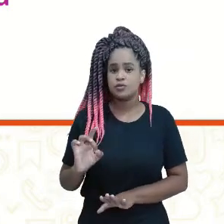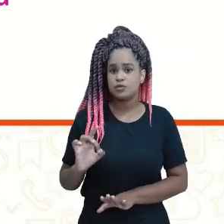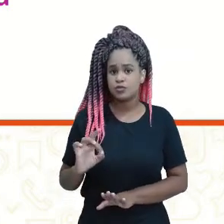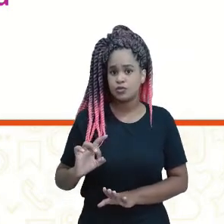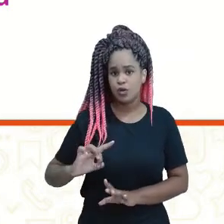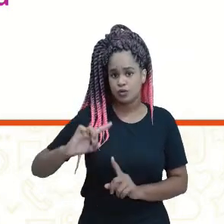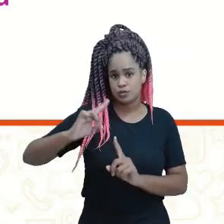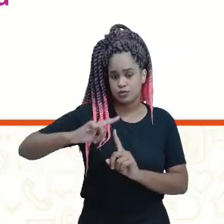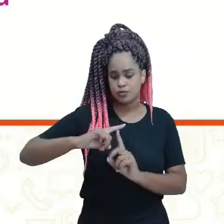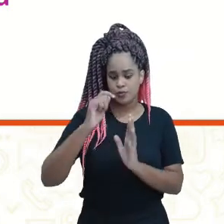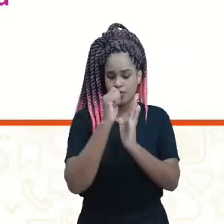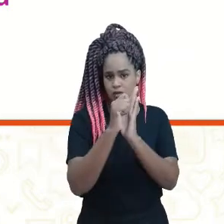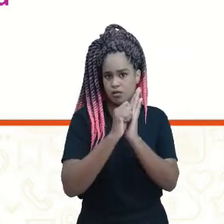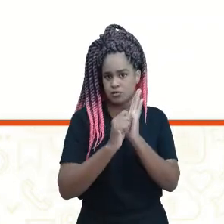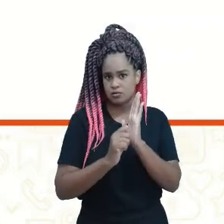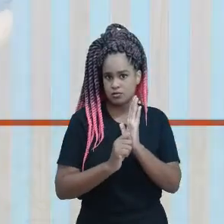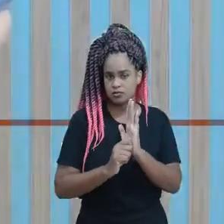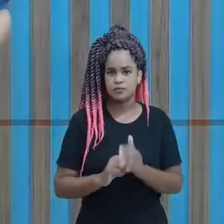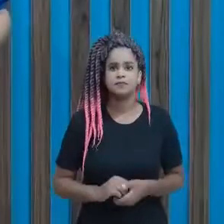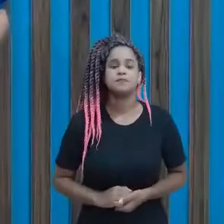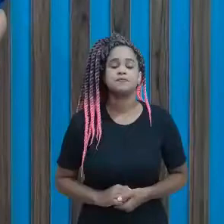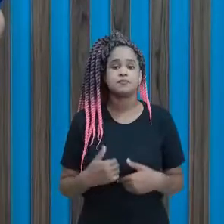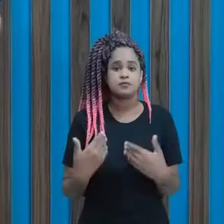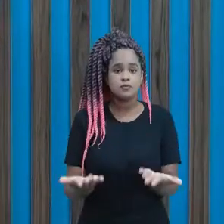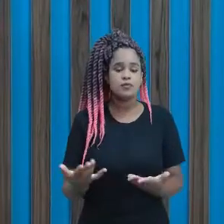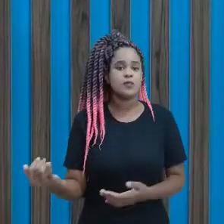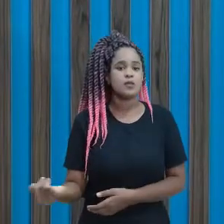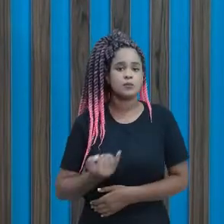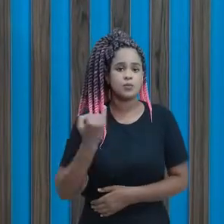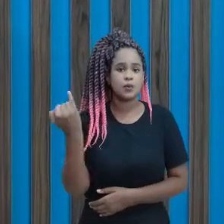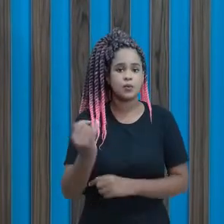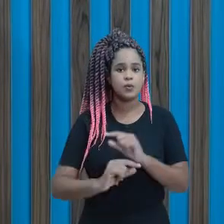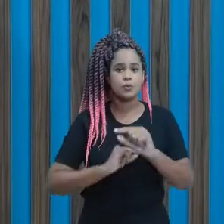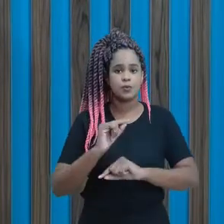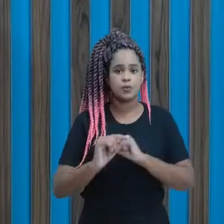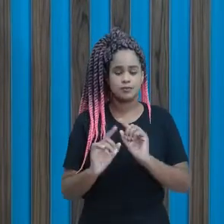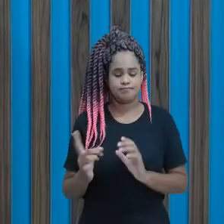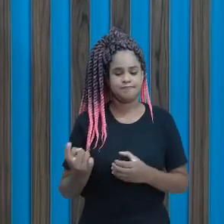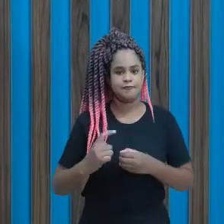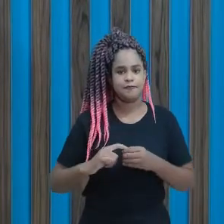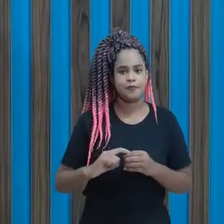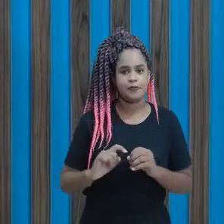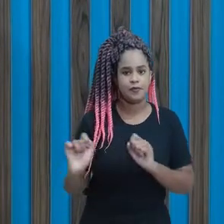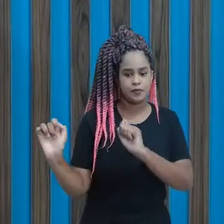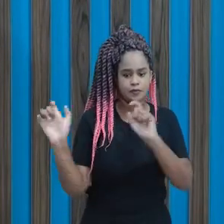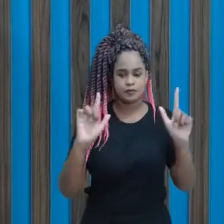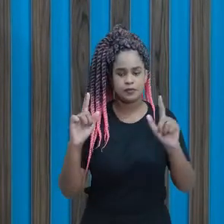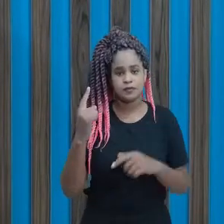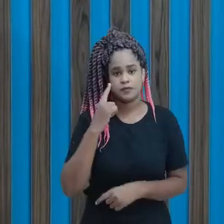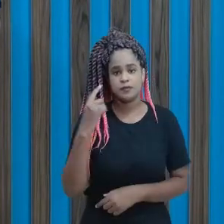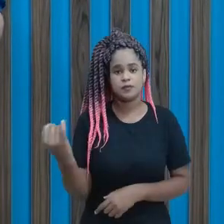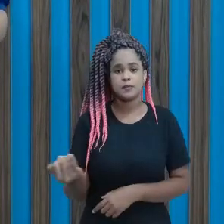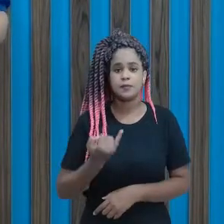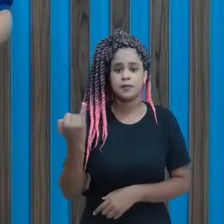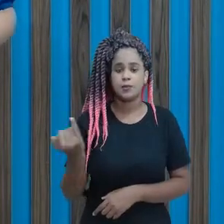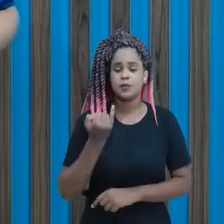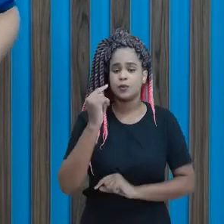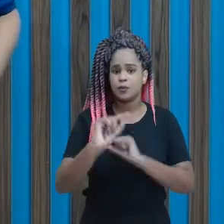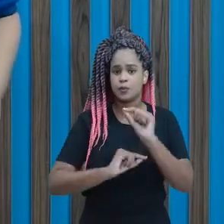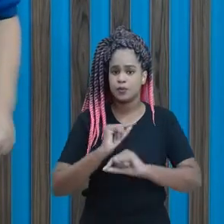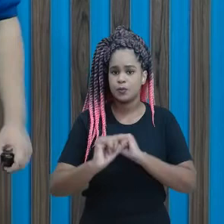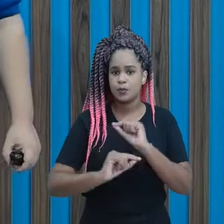modalidade escrita. Então, seria importante, deixa eu voltar aqui um pouquinho, seria importante